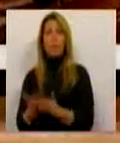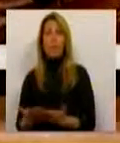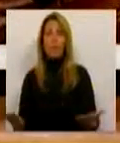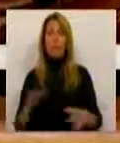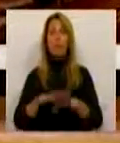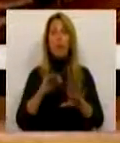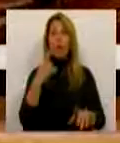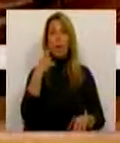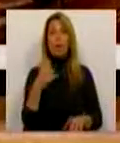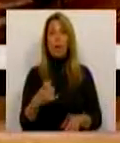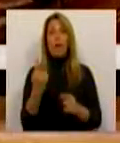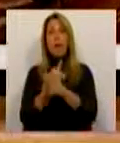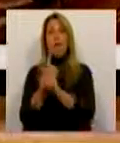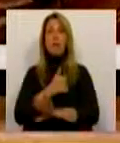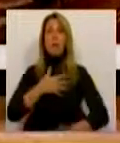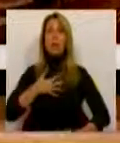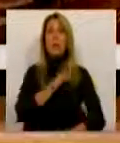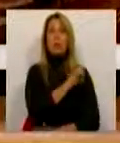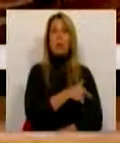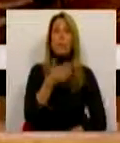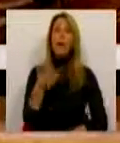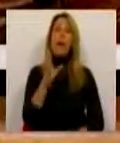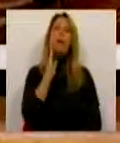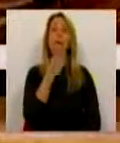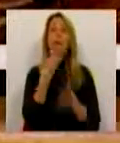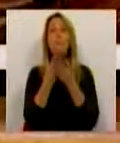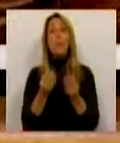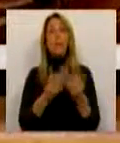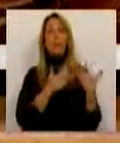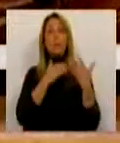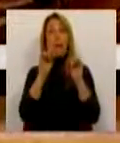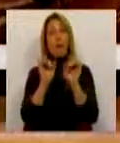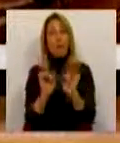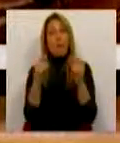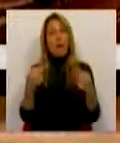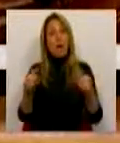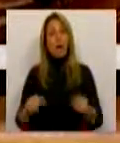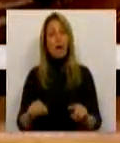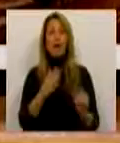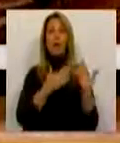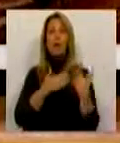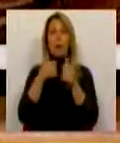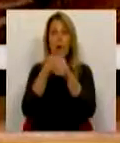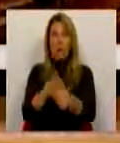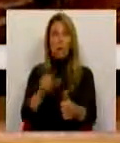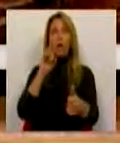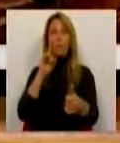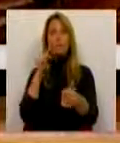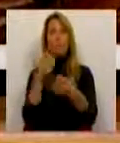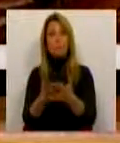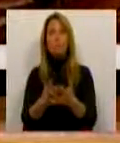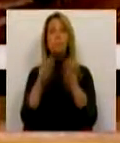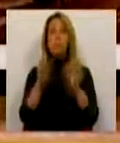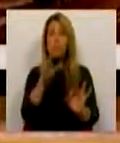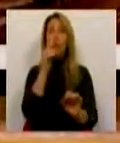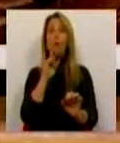identificadas as diferentes entidades competentes, em função das matérias que tutelam, responsáveis por acompanhar e assegurar a efetividade destes